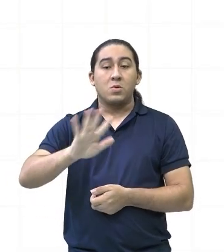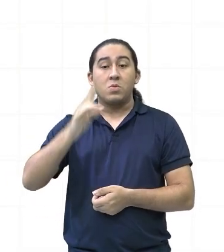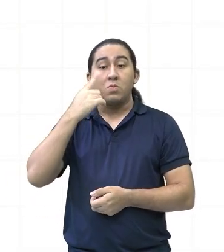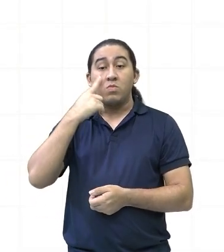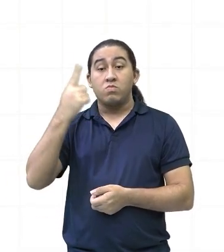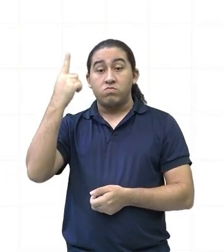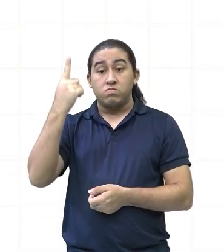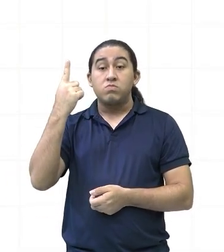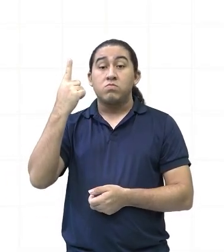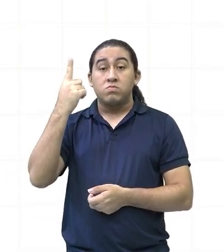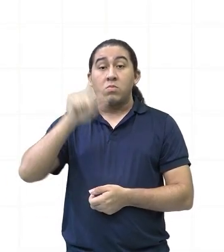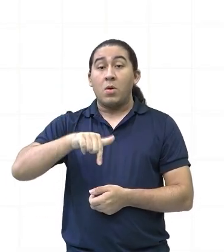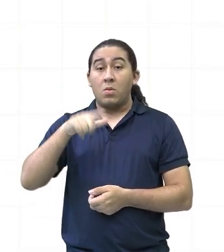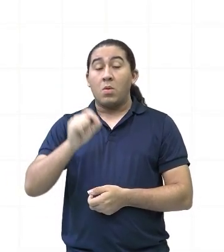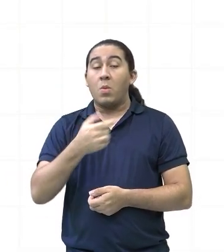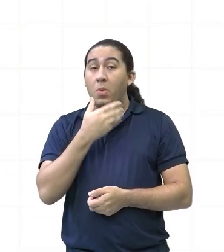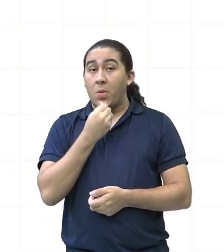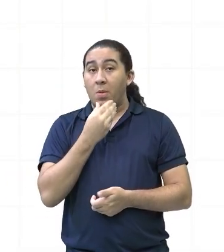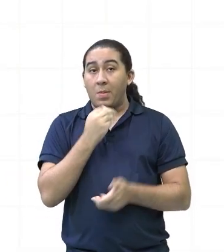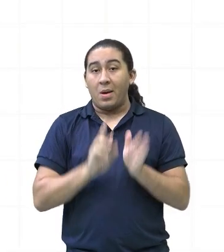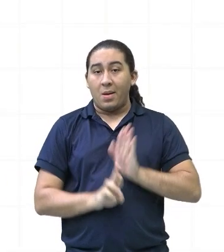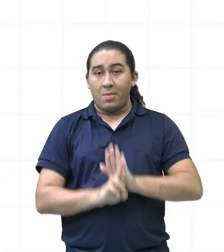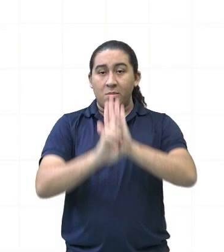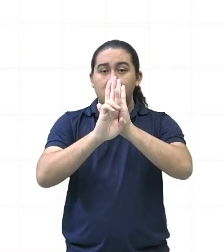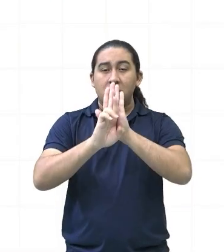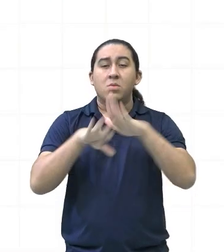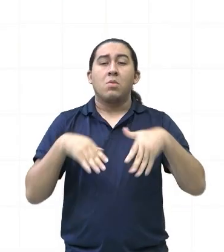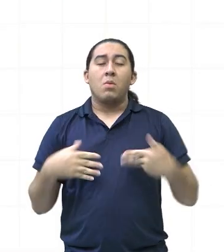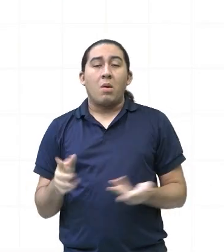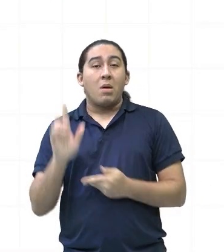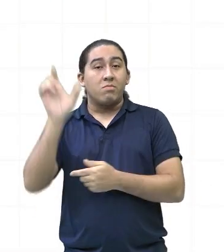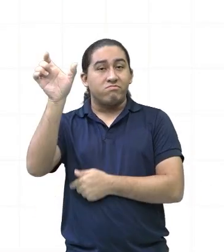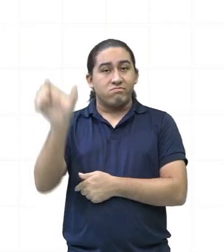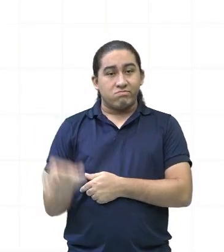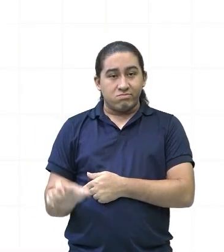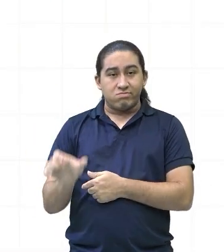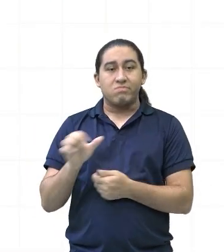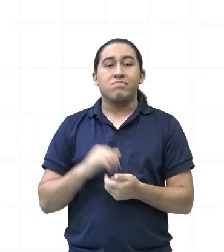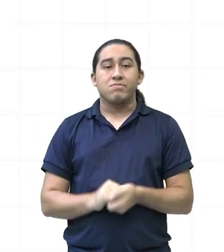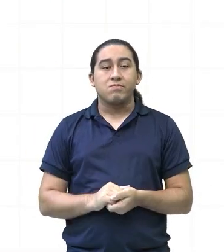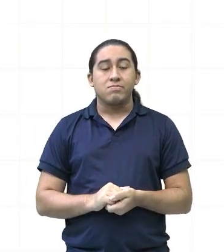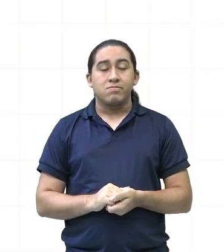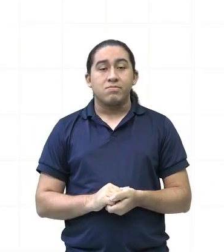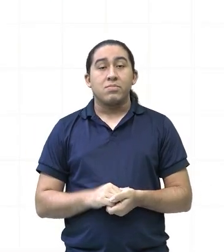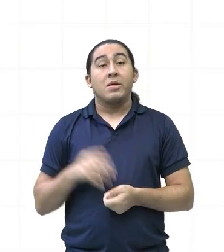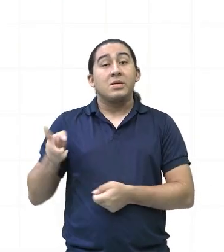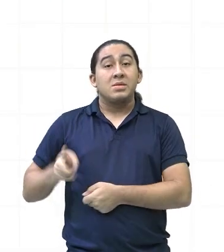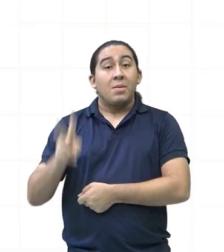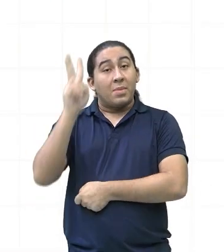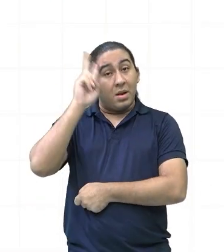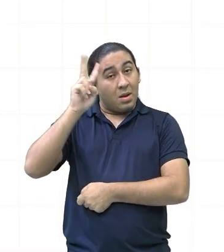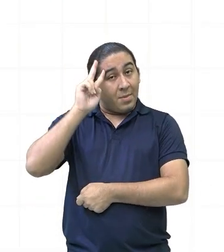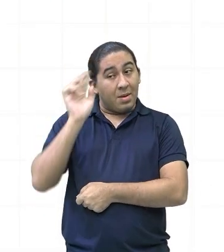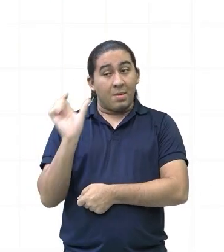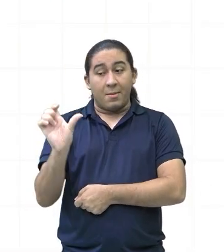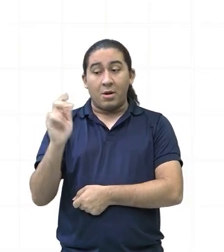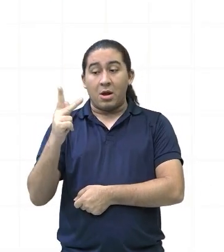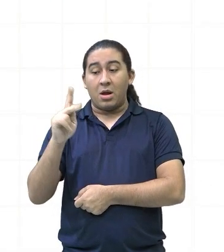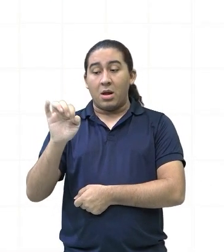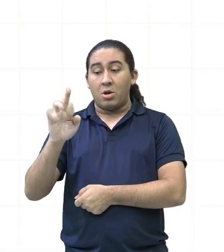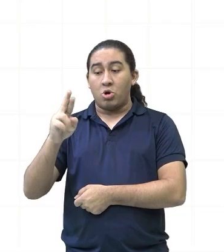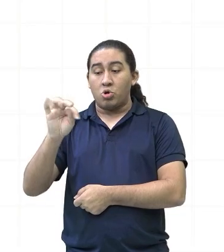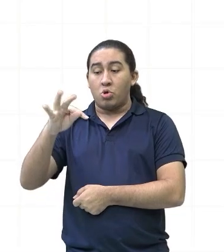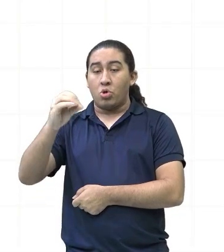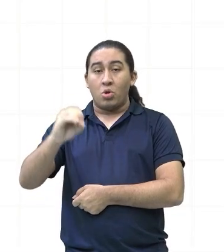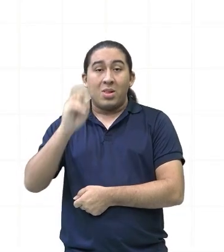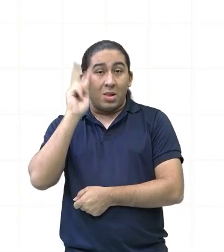uma figura que representa, não é mesmo? Quem foi, então, o Heródoto. Então, toda vez que vocês lembrarem dele, lembra aí que ele é, então, o